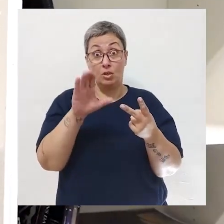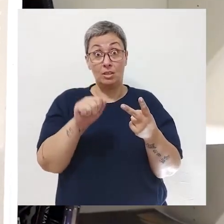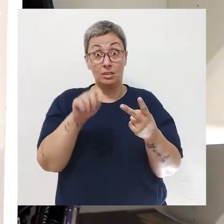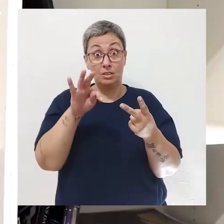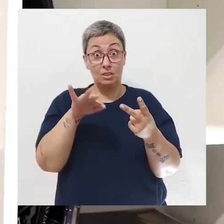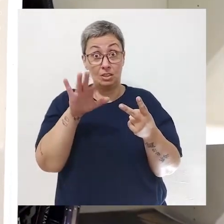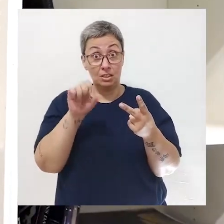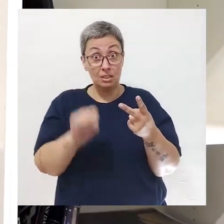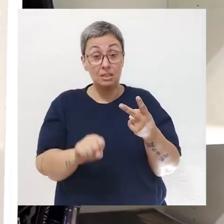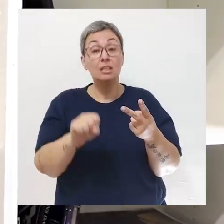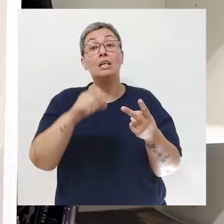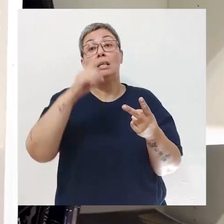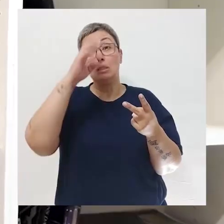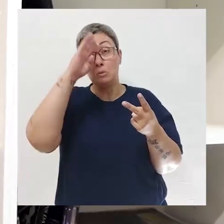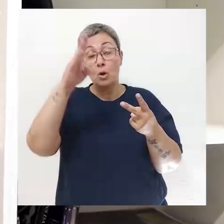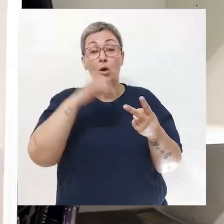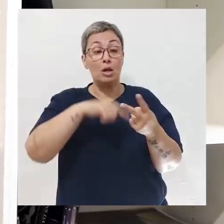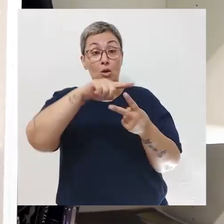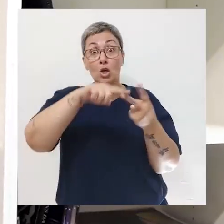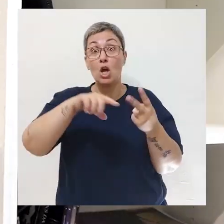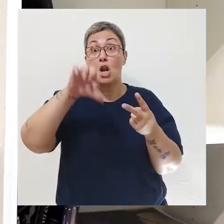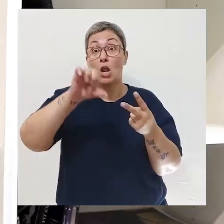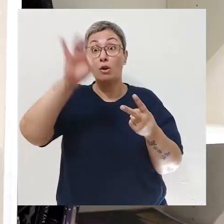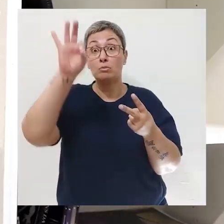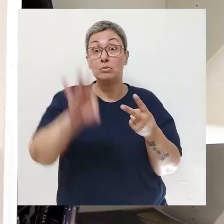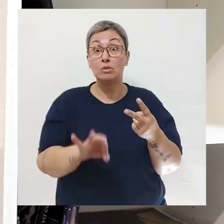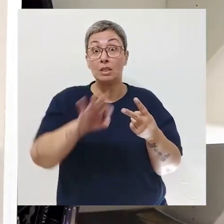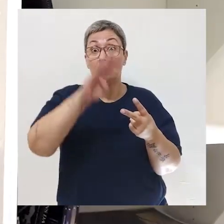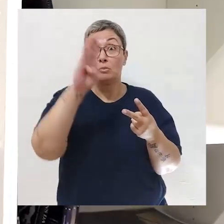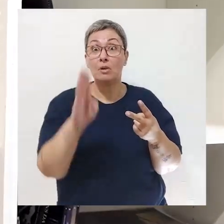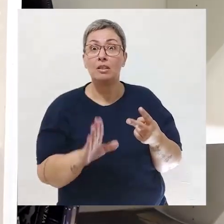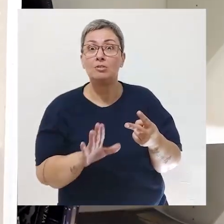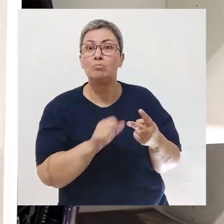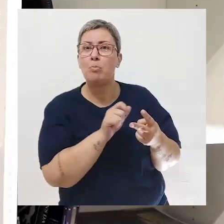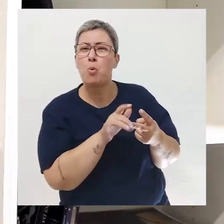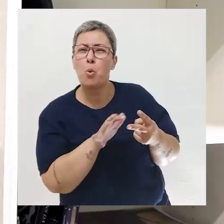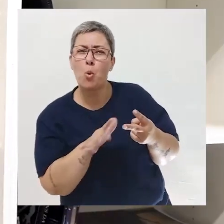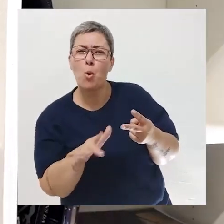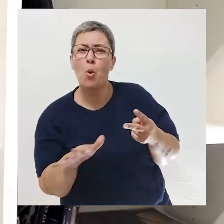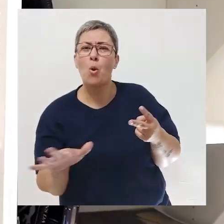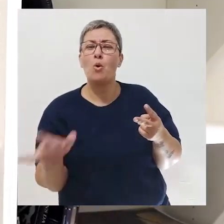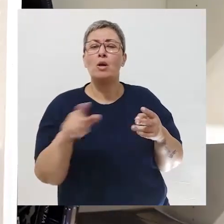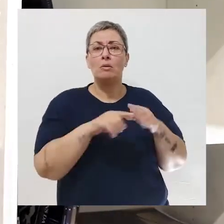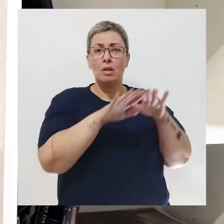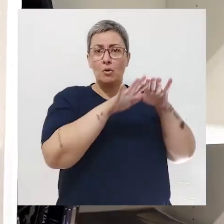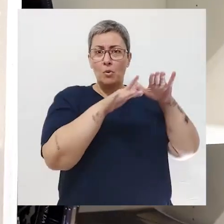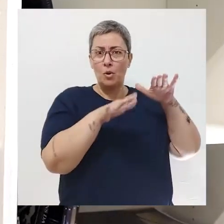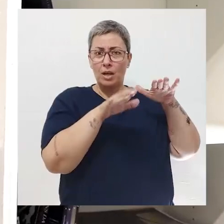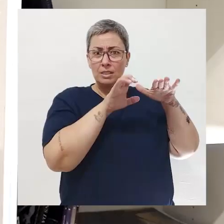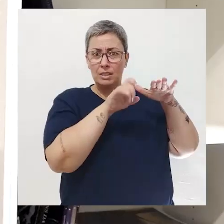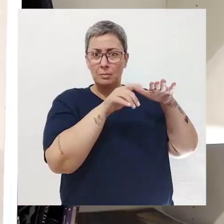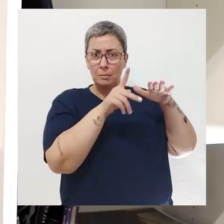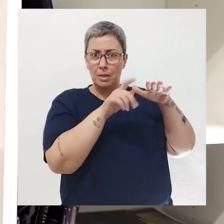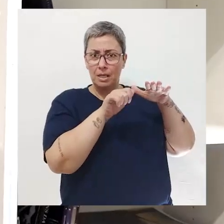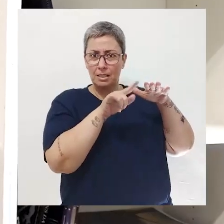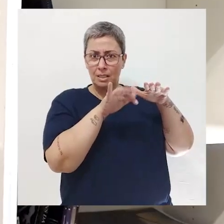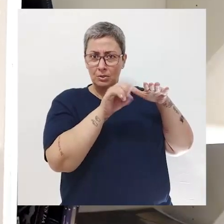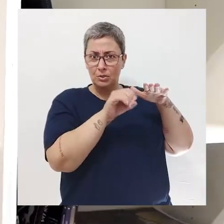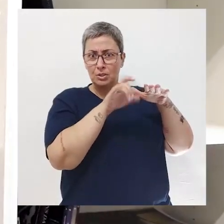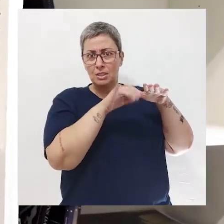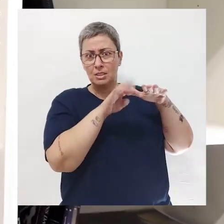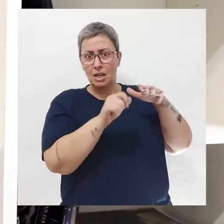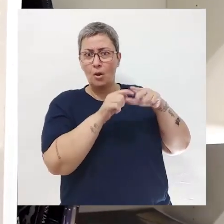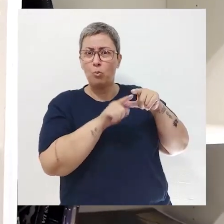rio principal, banham 9% do território brasileiro. Escoam do Planalto Central em direção